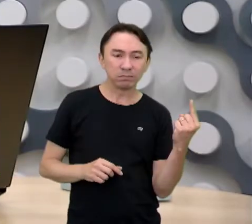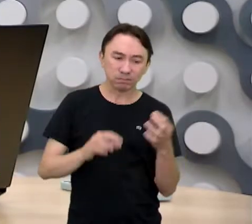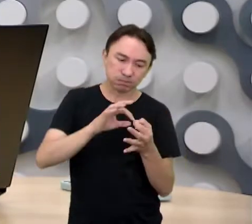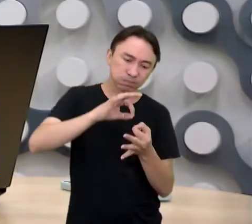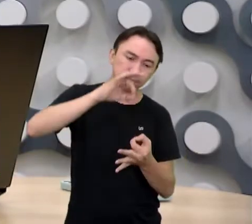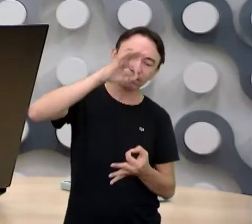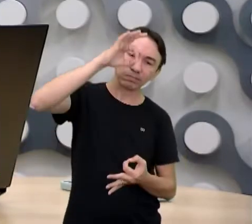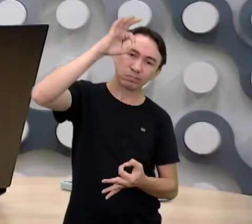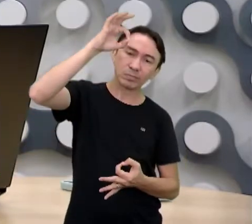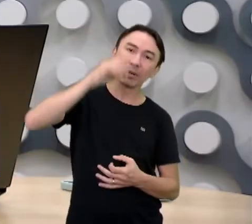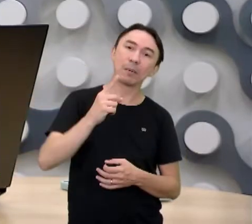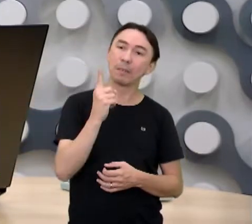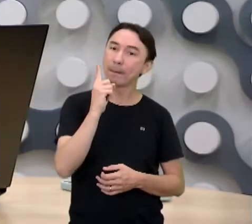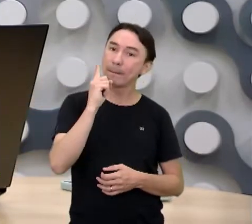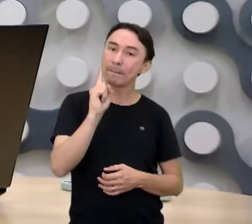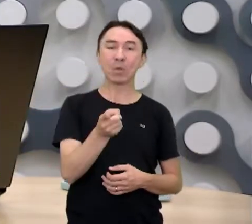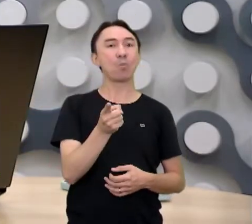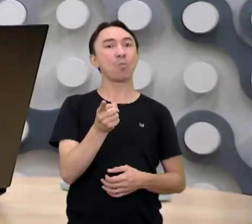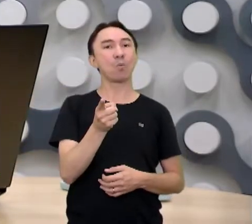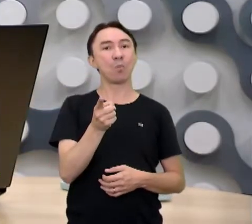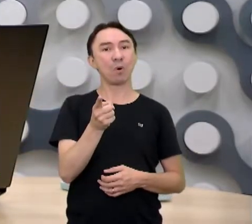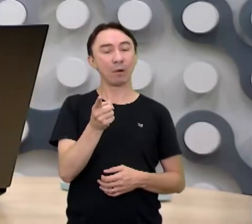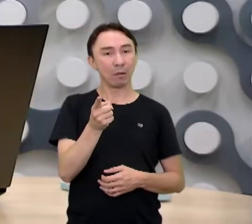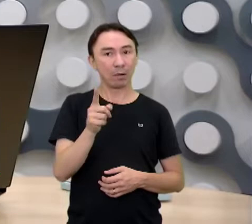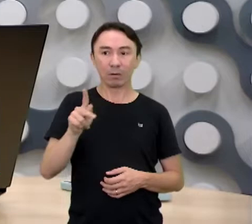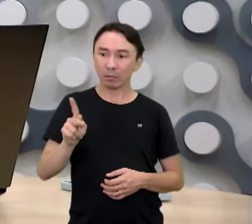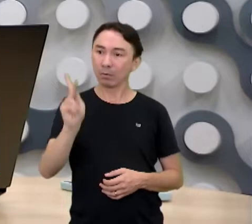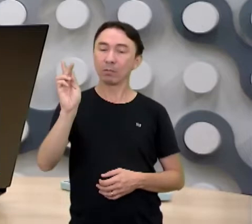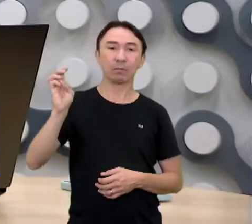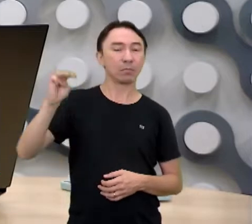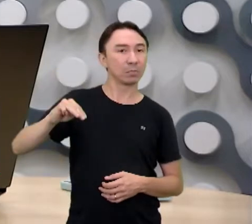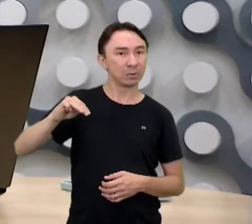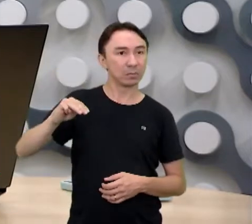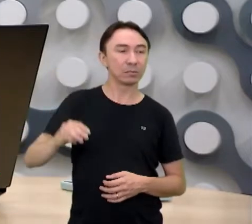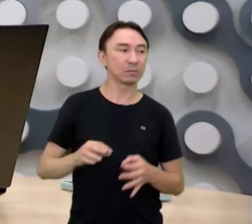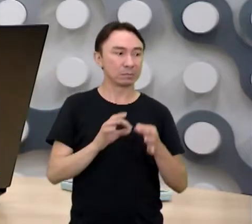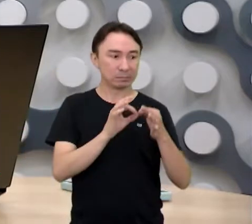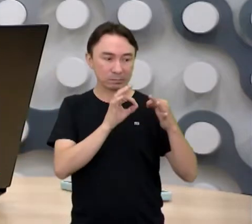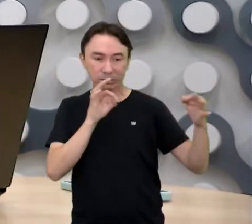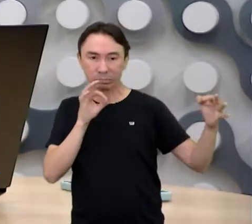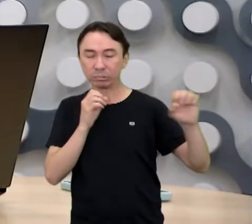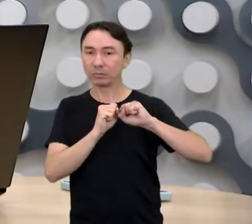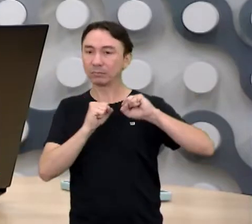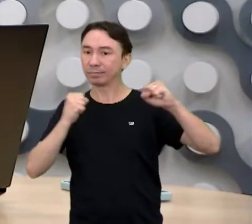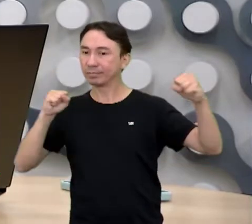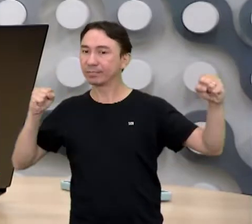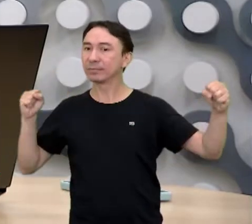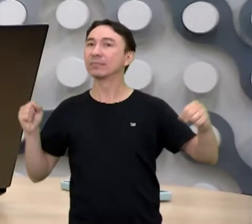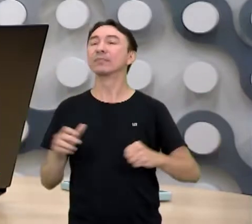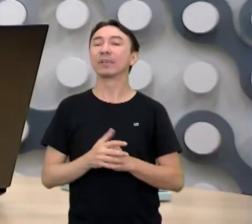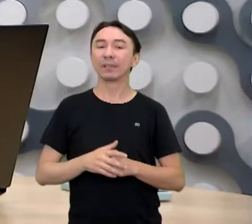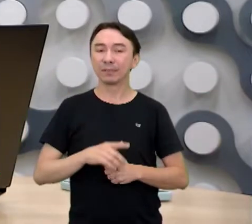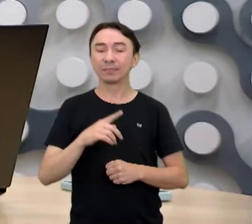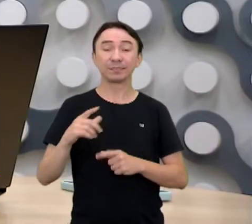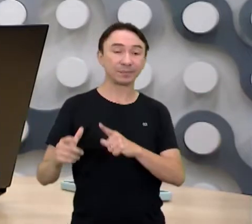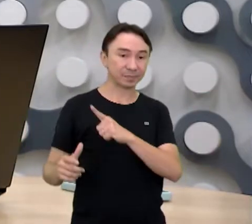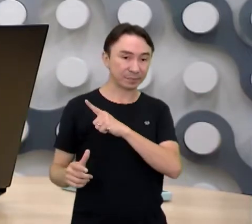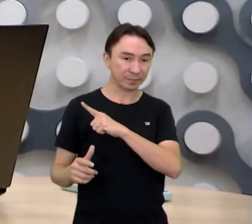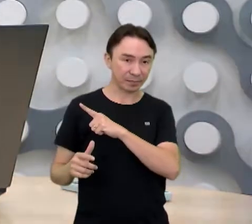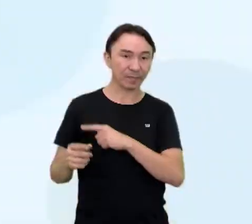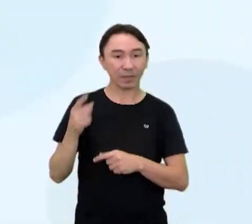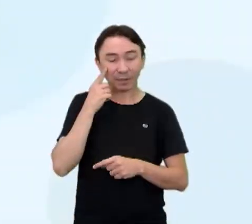65 mil, como é o caso da dorsal mesoatlântica. Vamos lá para a próxima tela, que aí a gente vê a dorsal mesoatlântica